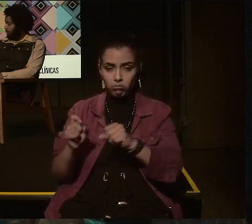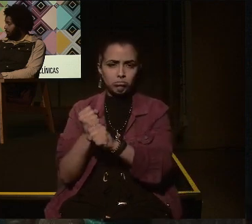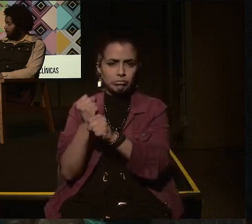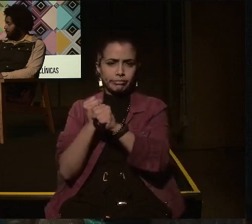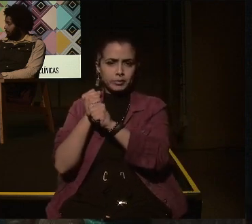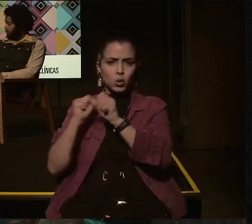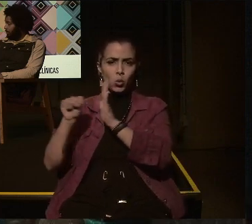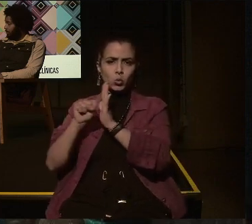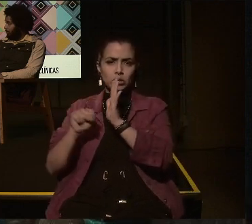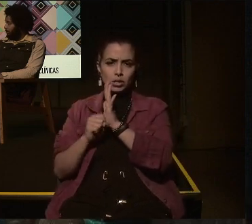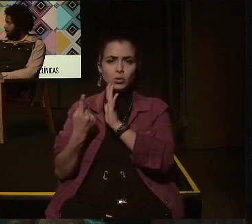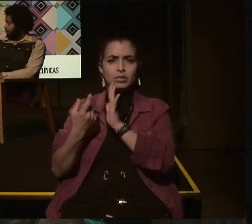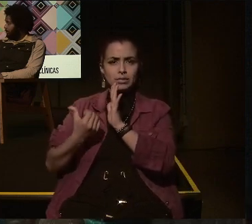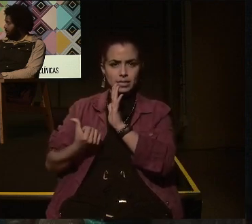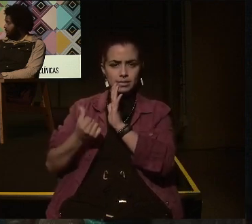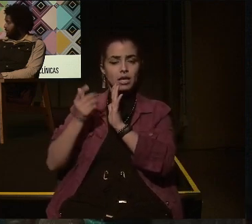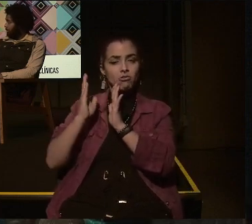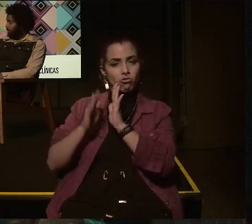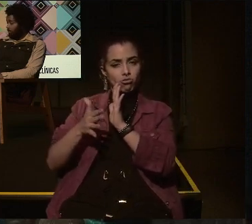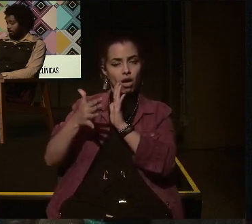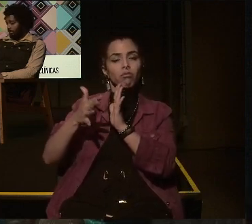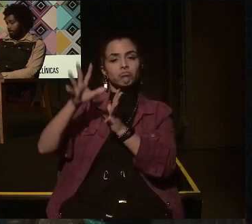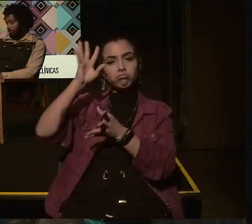proposta política para o Brasil,